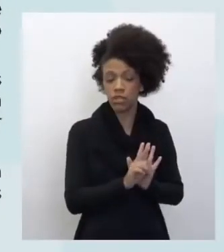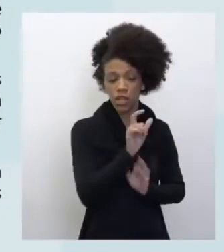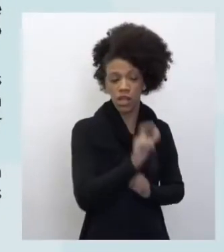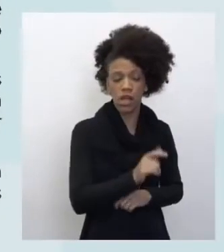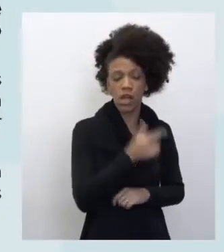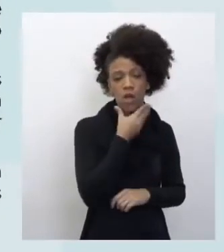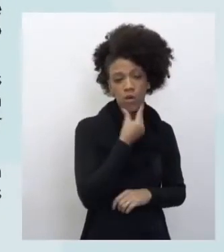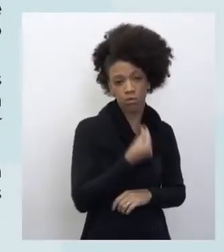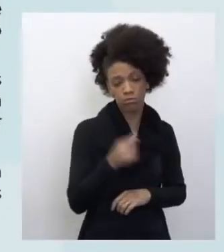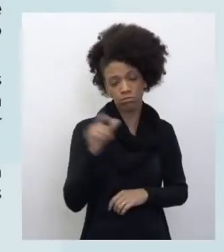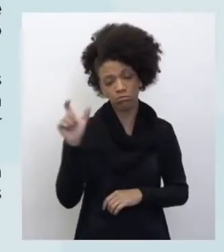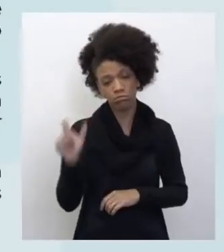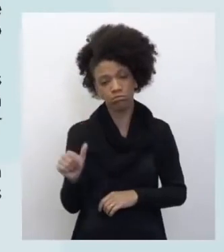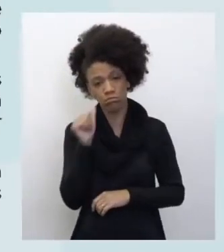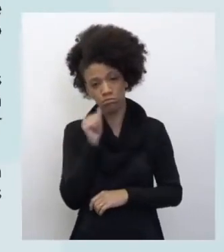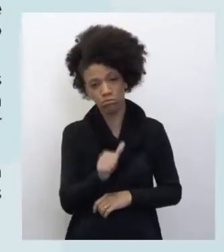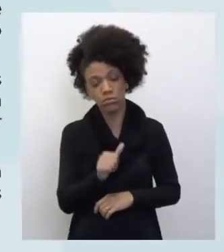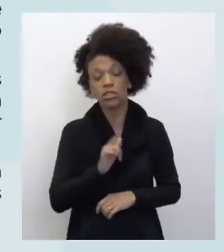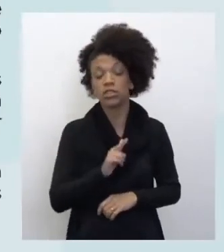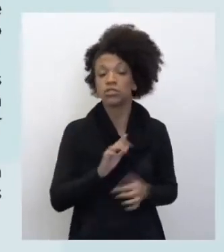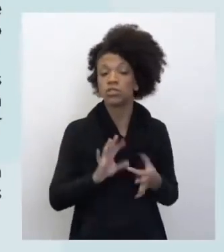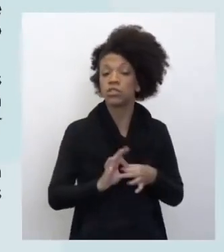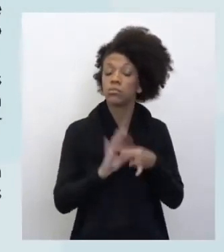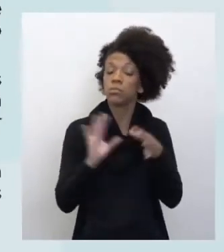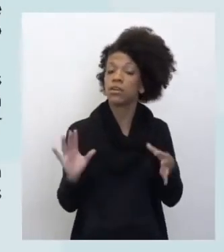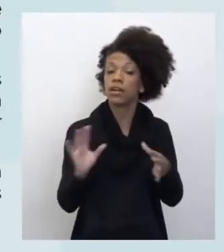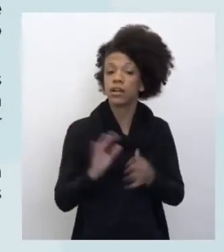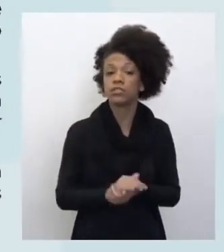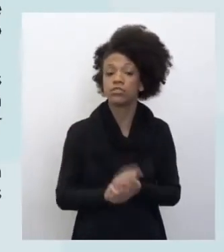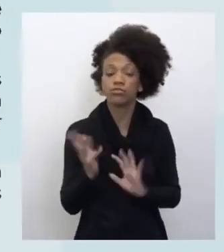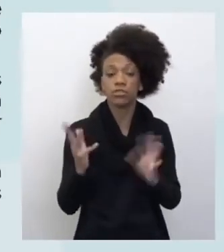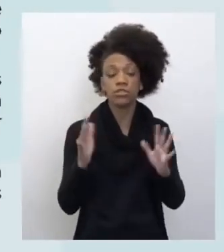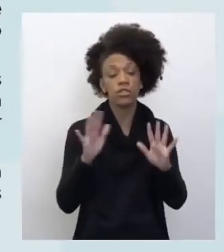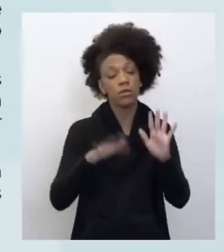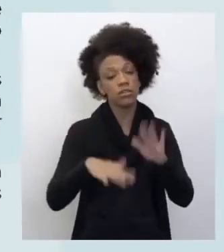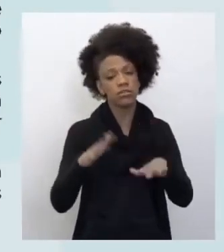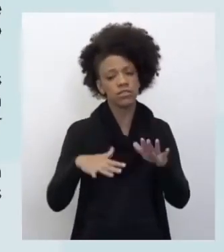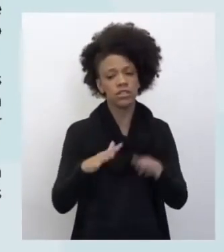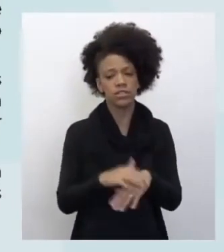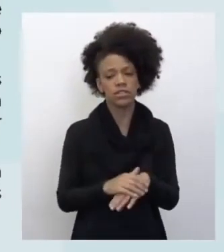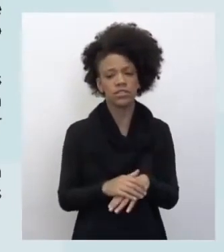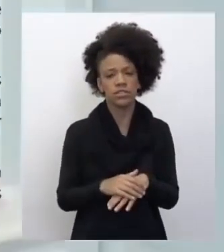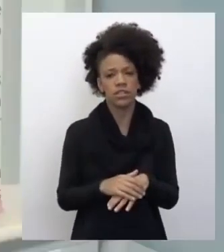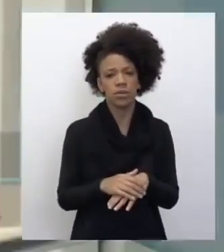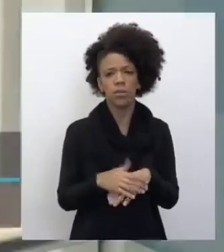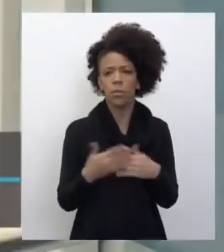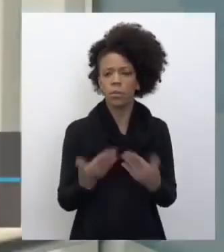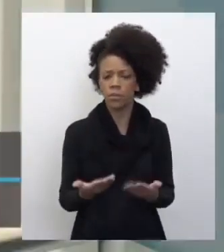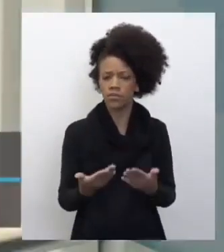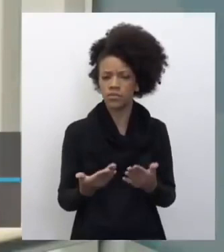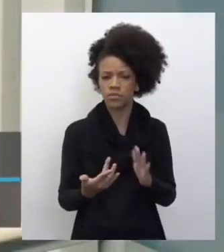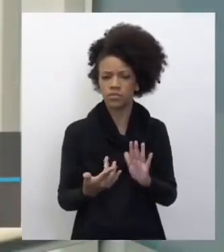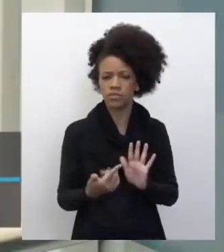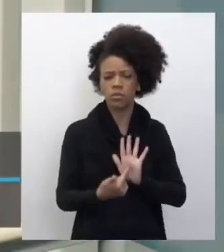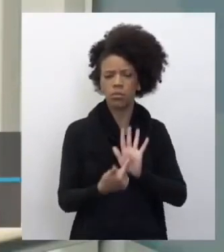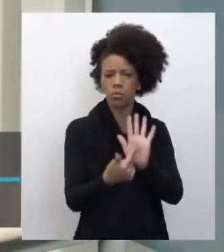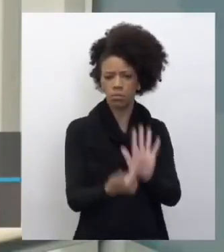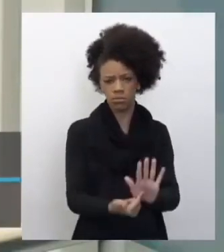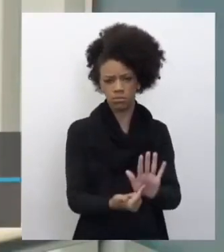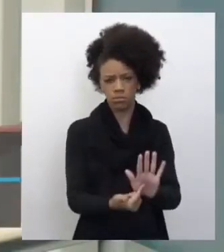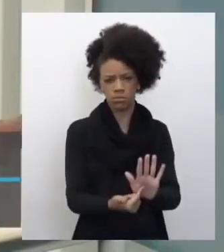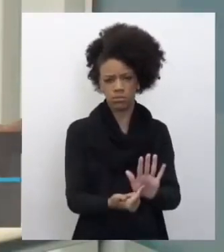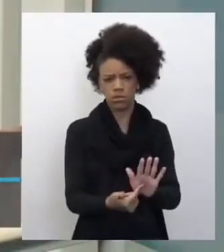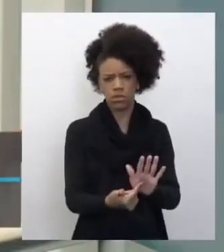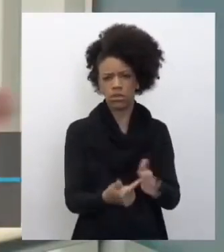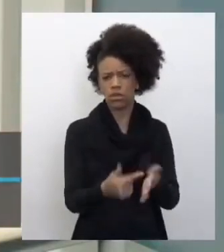muita liberdade de criação. E geralmente o ator, quando ele pegava um personagem, ele ficava com esse personagem interpretando